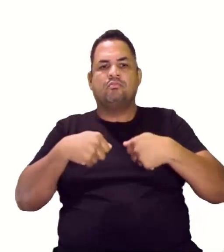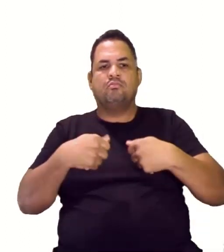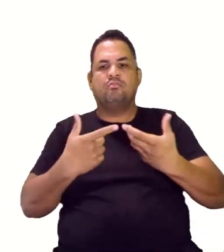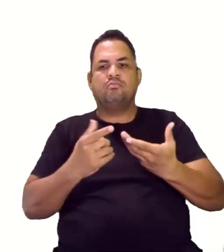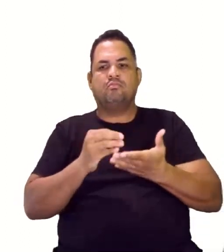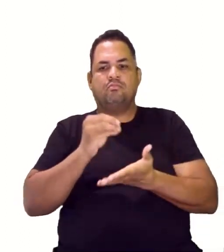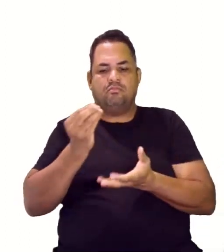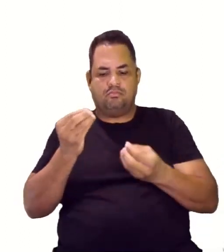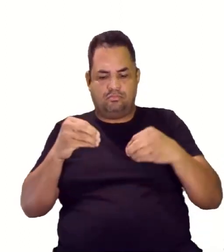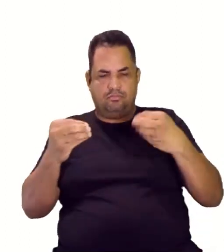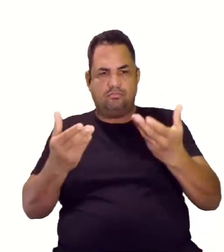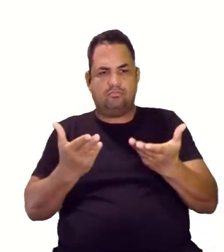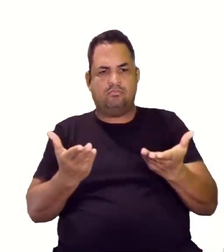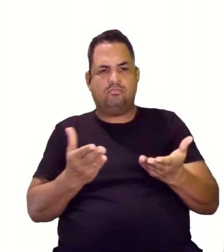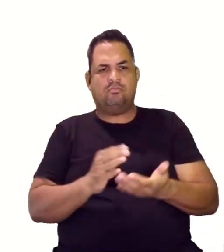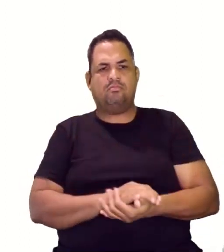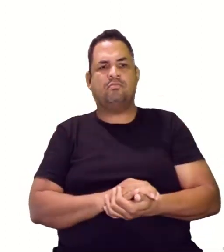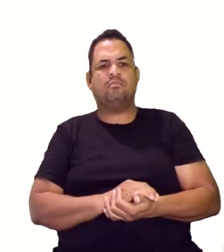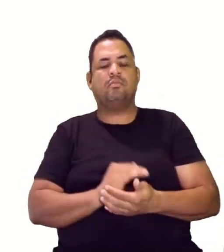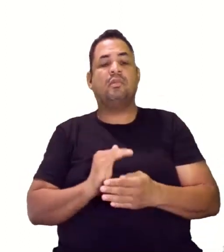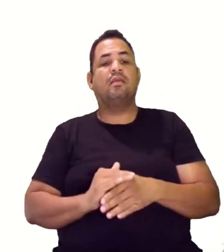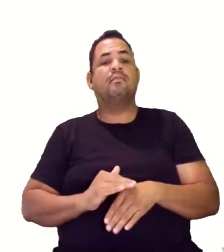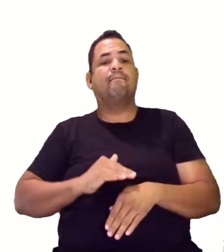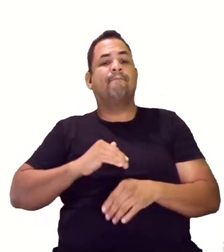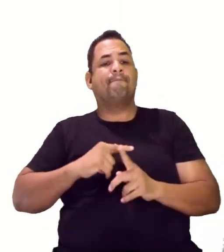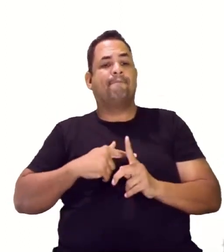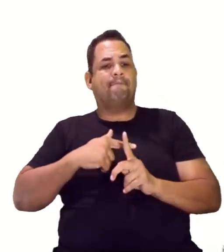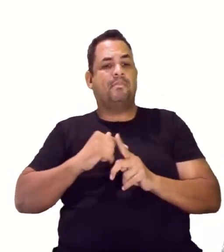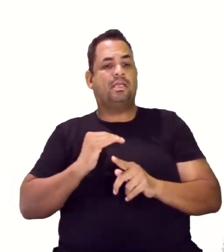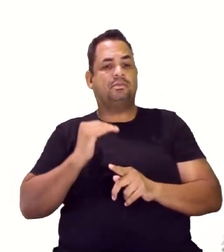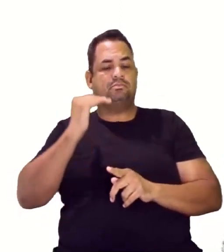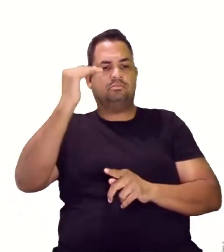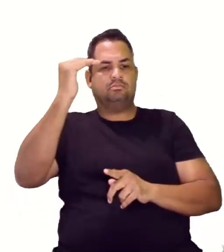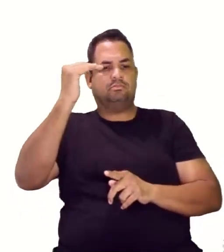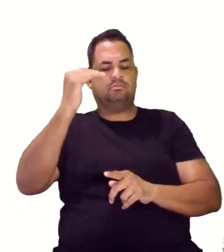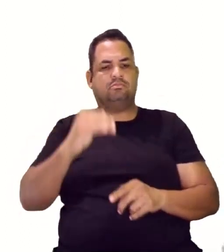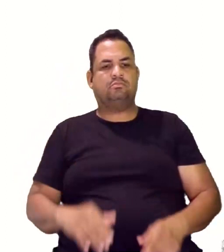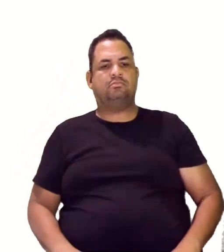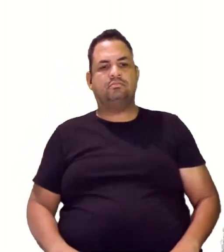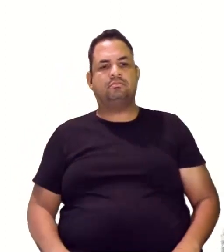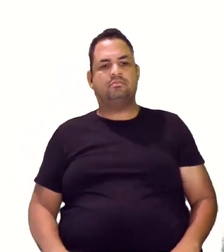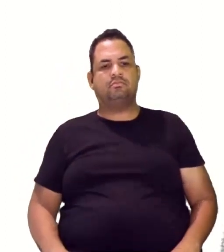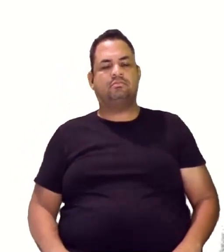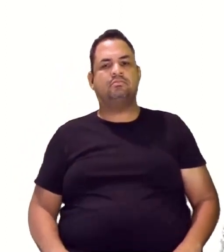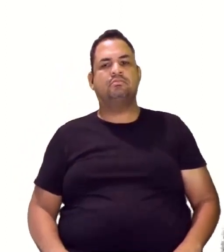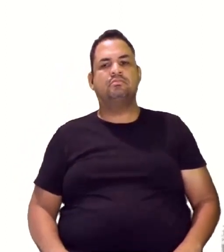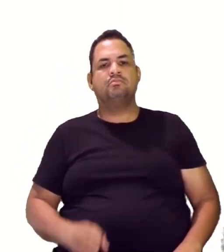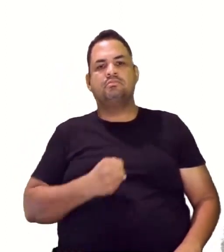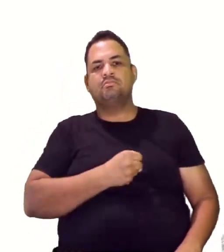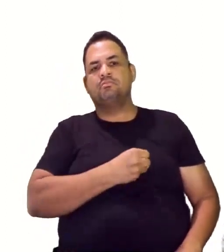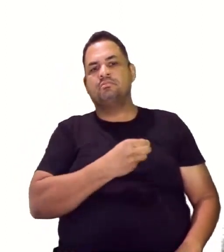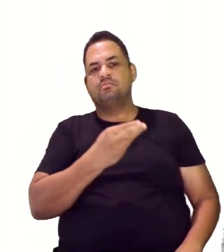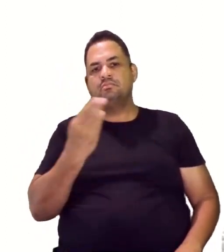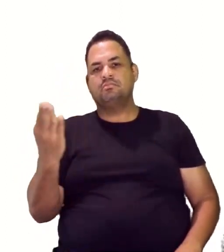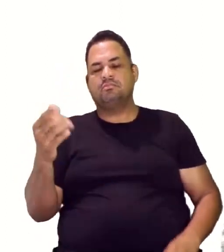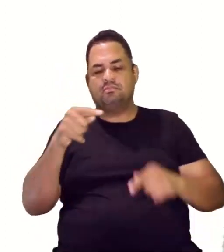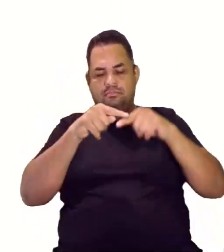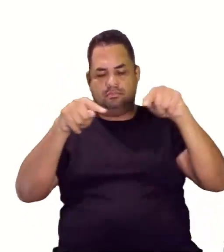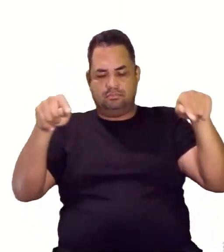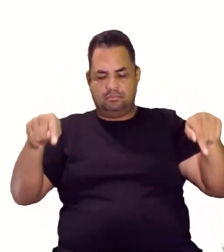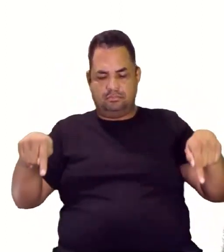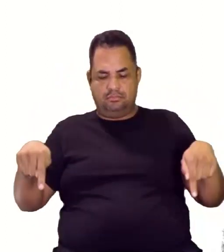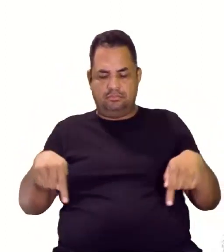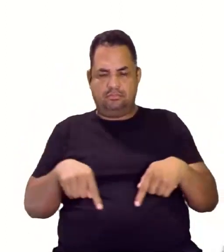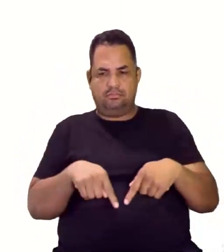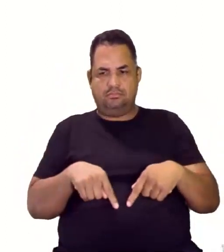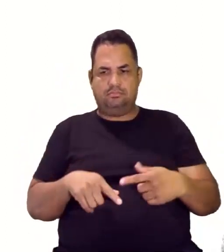que poderão ser plantadas a mais olha o detalhe, a quantidade da área destinada